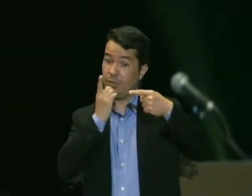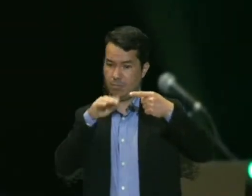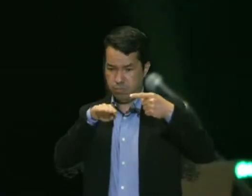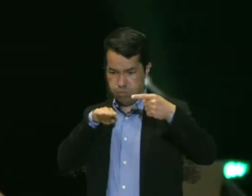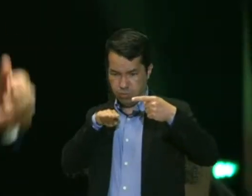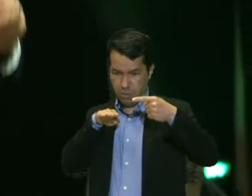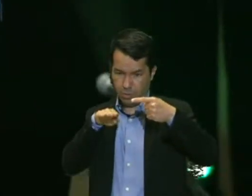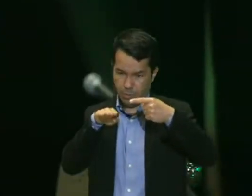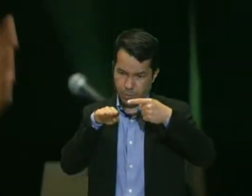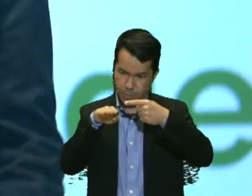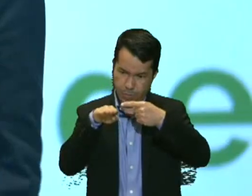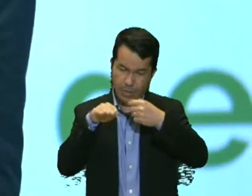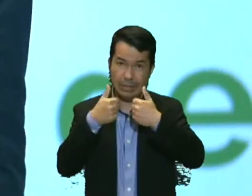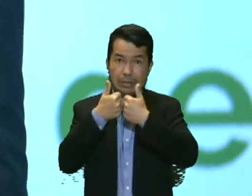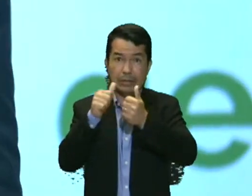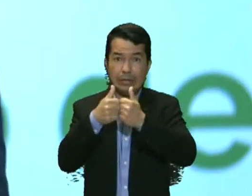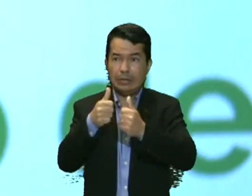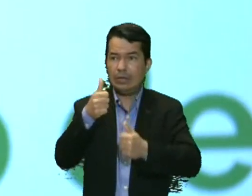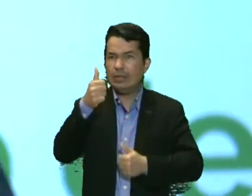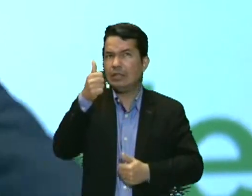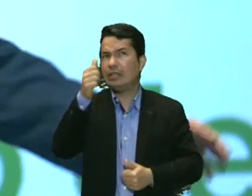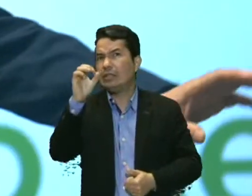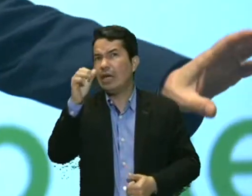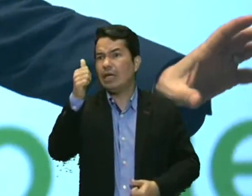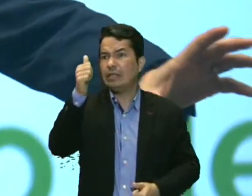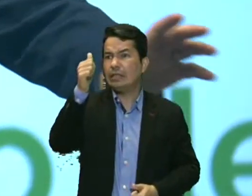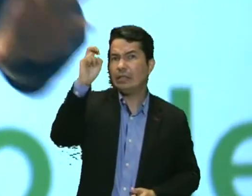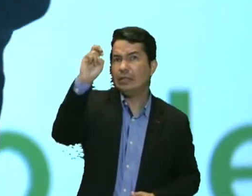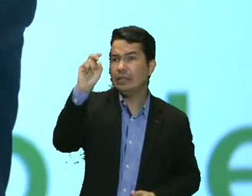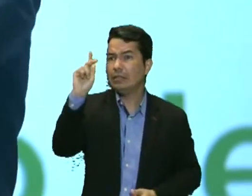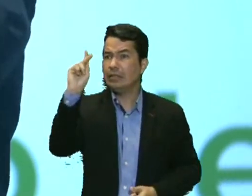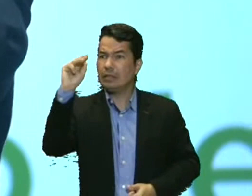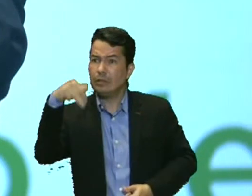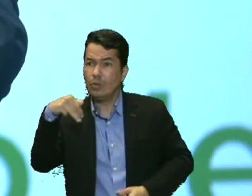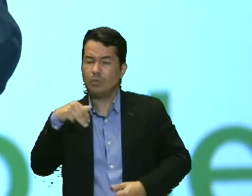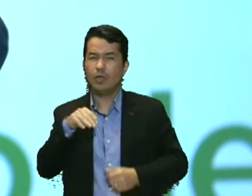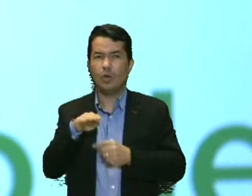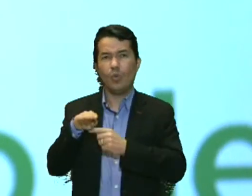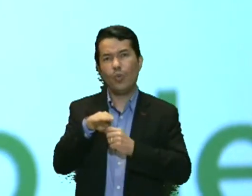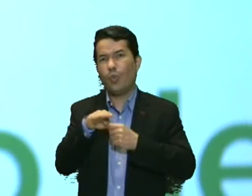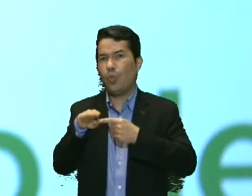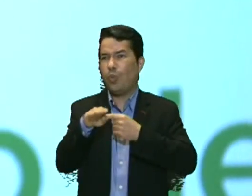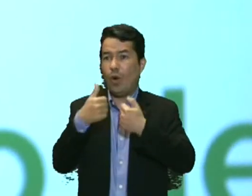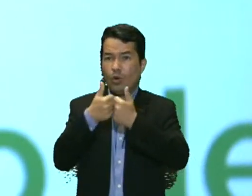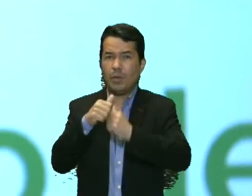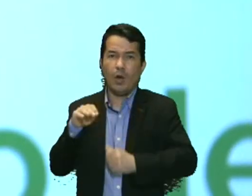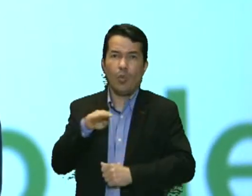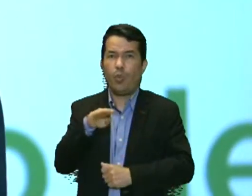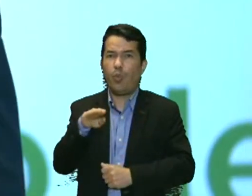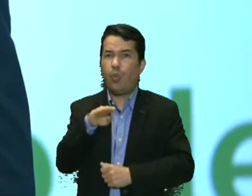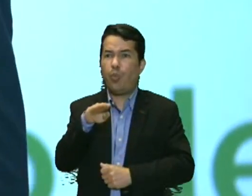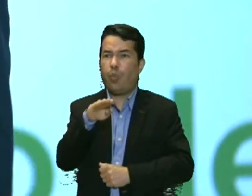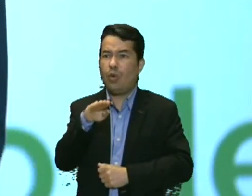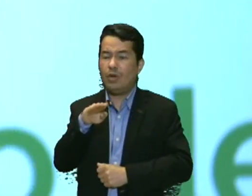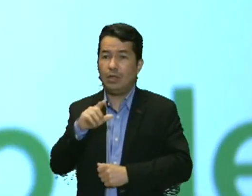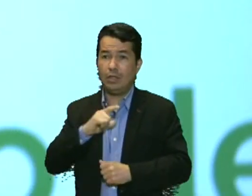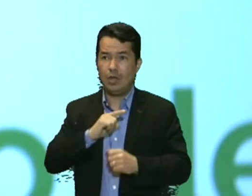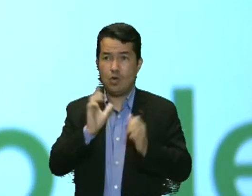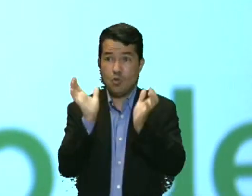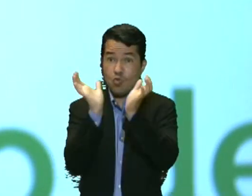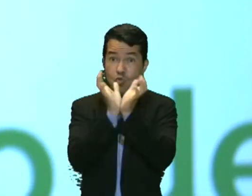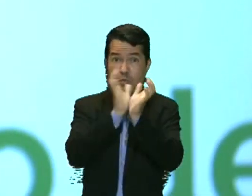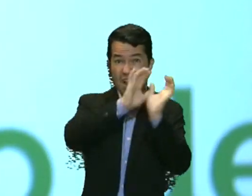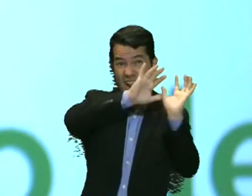ou menos, acho que uns 10, 15 quilômetros, de repente tinha uma barricada, pararam o micro-ônibus que nós